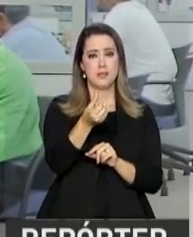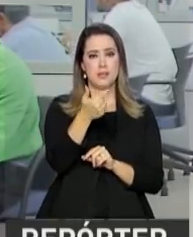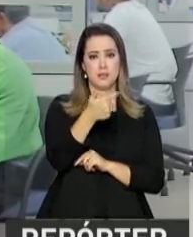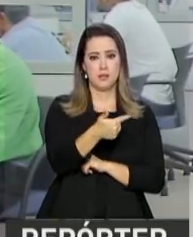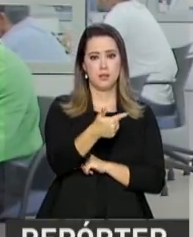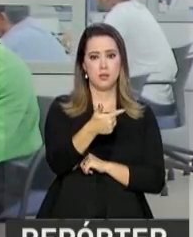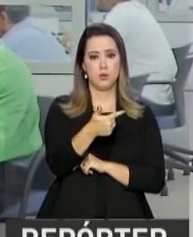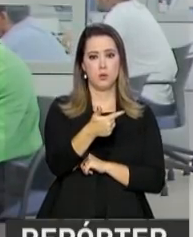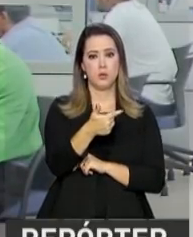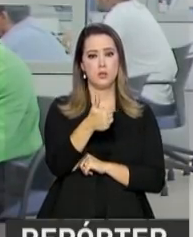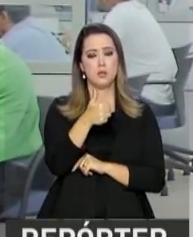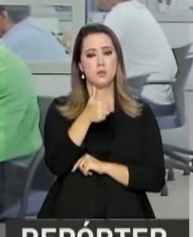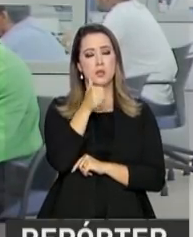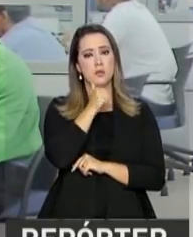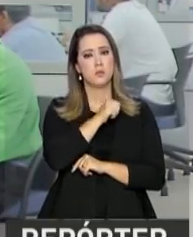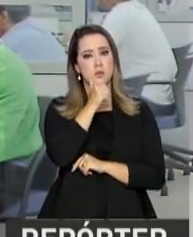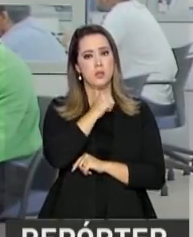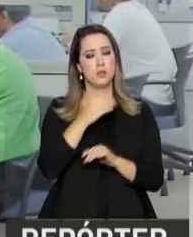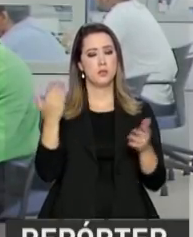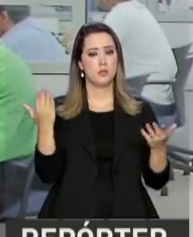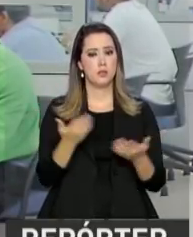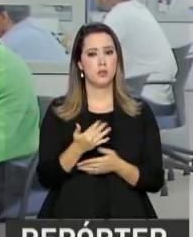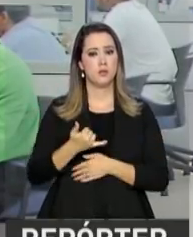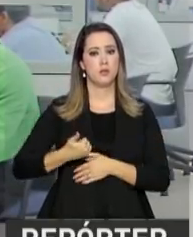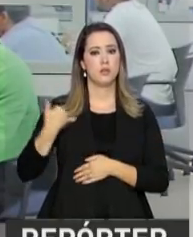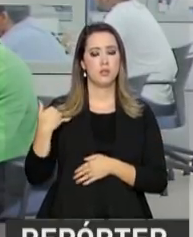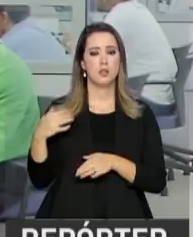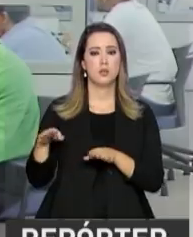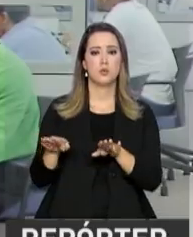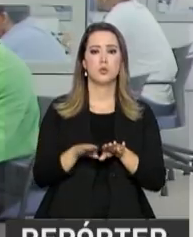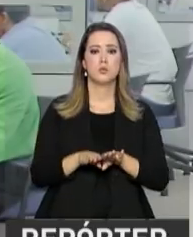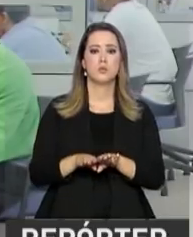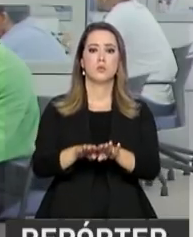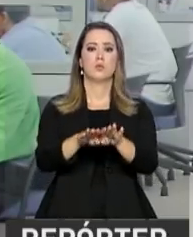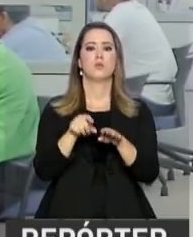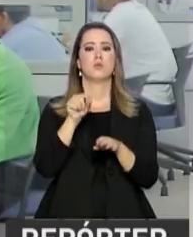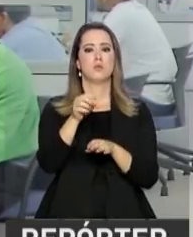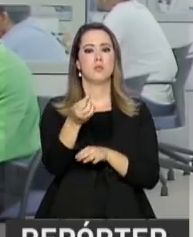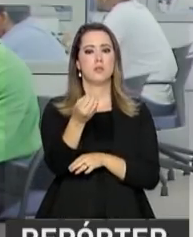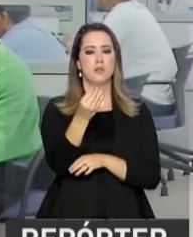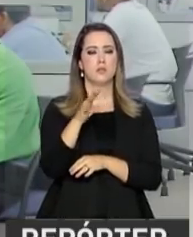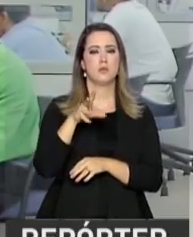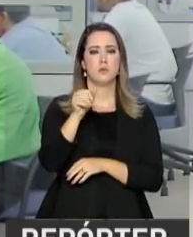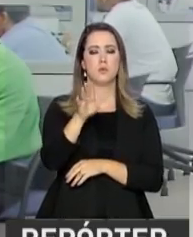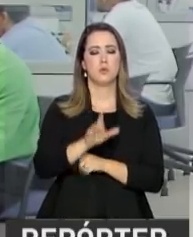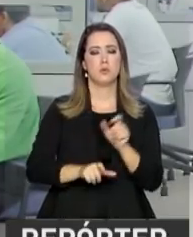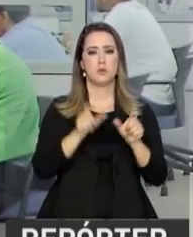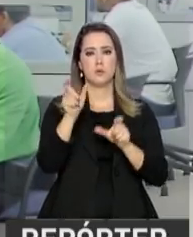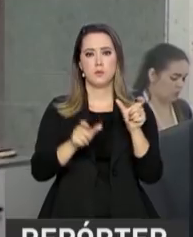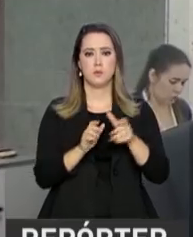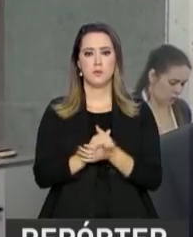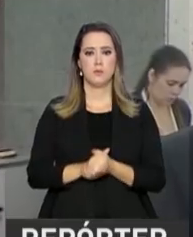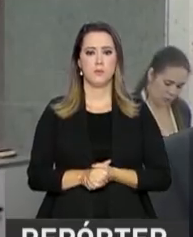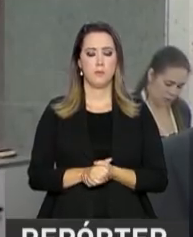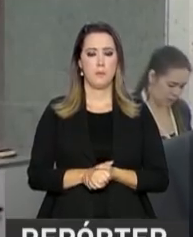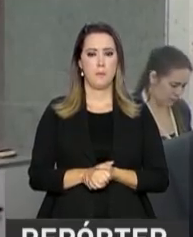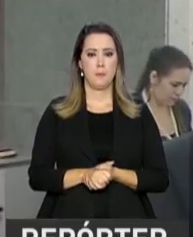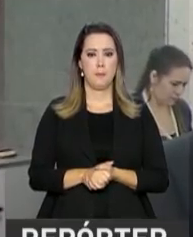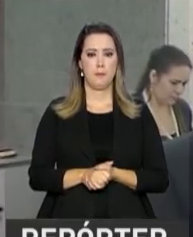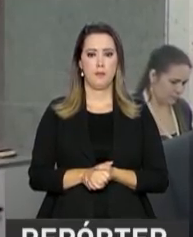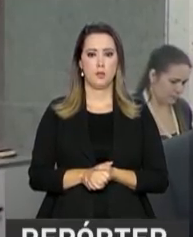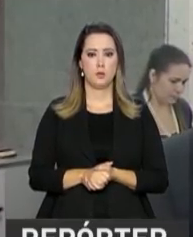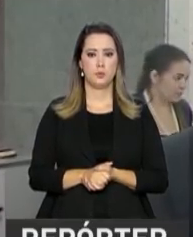para as mulheres agora a idade foi padronizada em 60 anos para todas as pessoas no caso de um